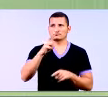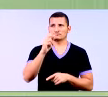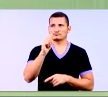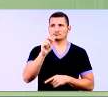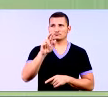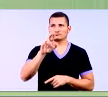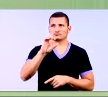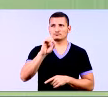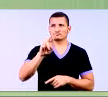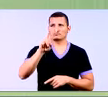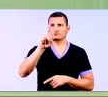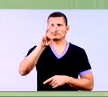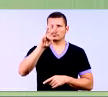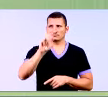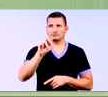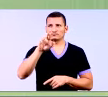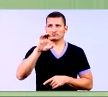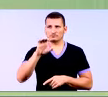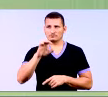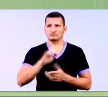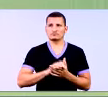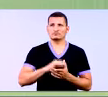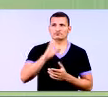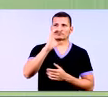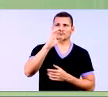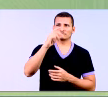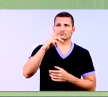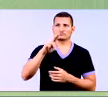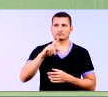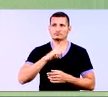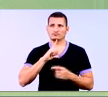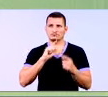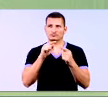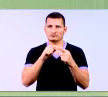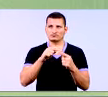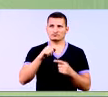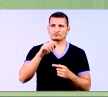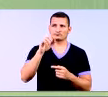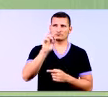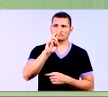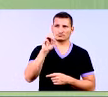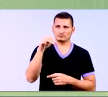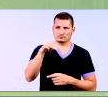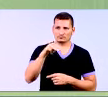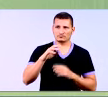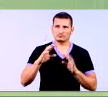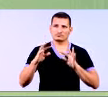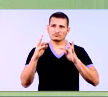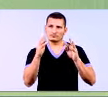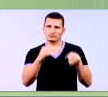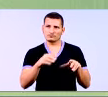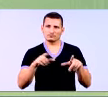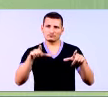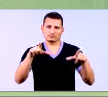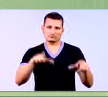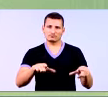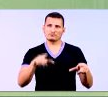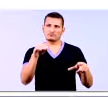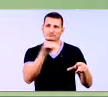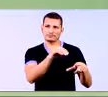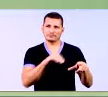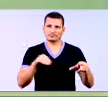possível. O processador está conectado com a memória e o dispositivo de entrada e saída, tudo isso preso a uma placa-mãe, tudo isso tem